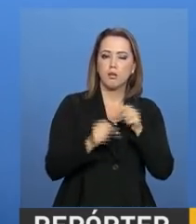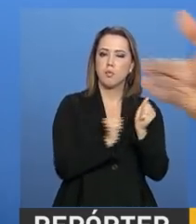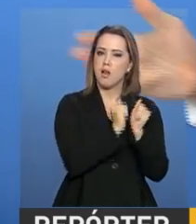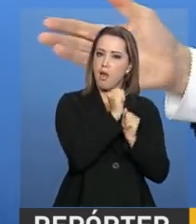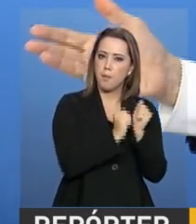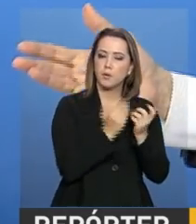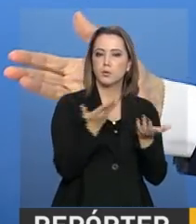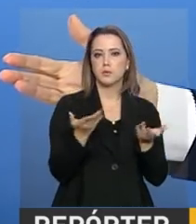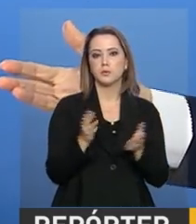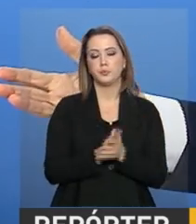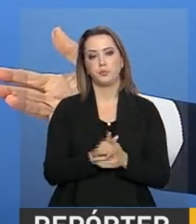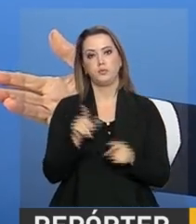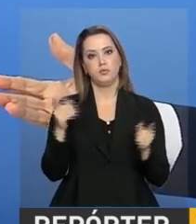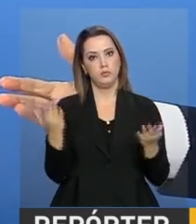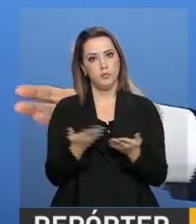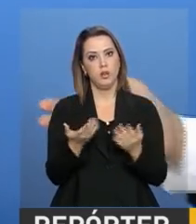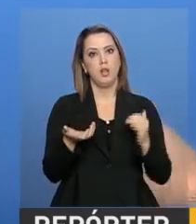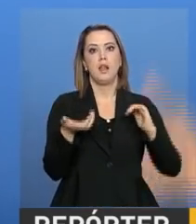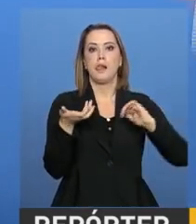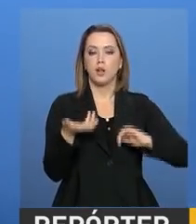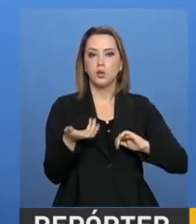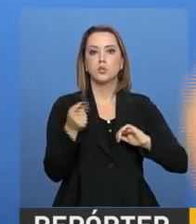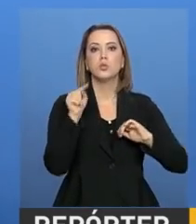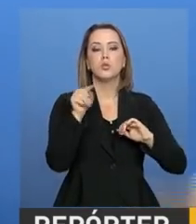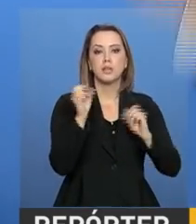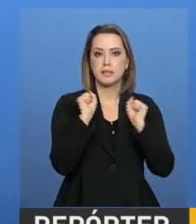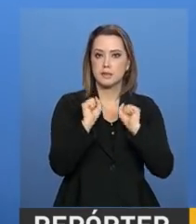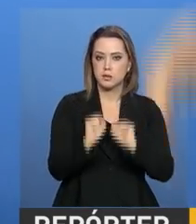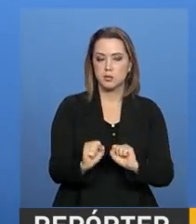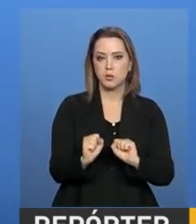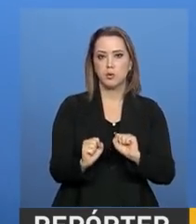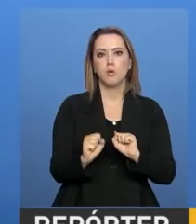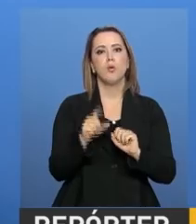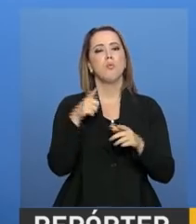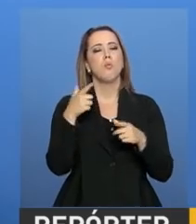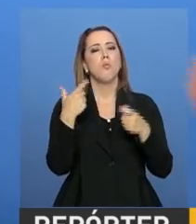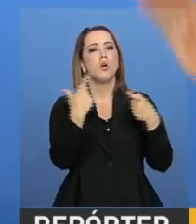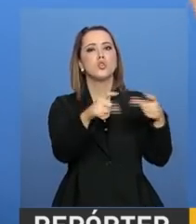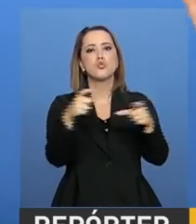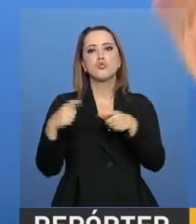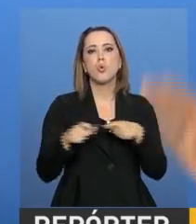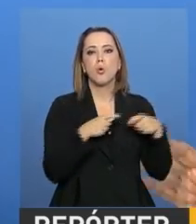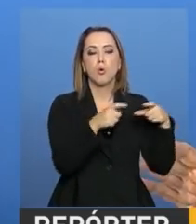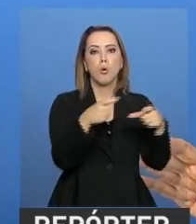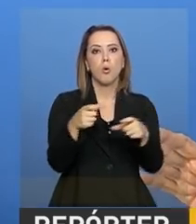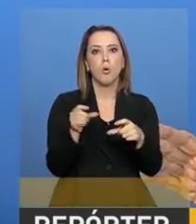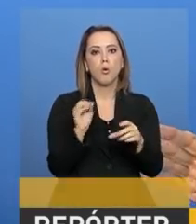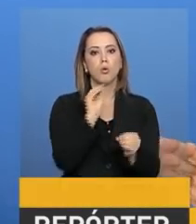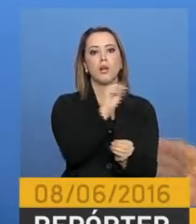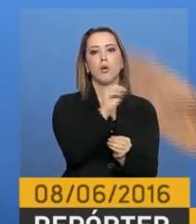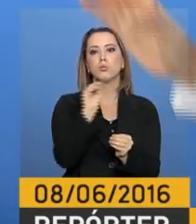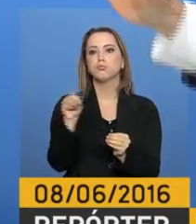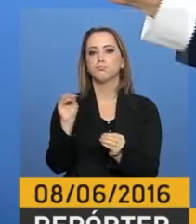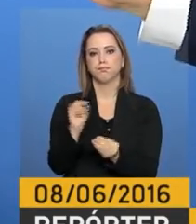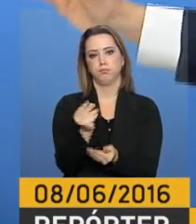agora Congresso Nacional democraticamente vai decidir onde alocar tudo isso como deve